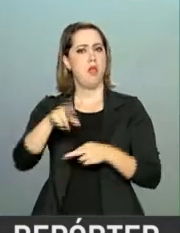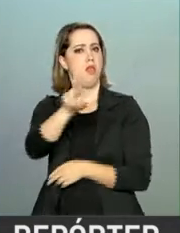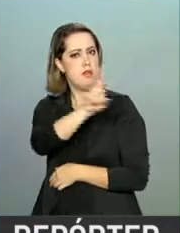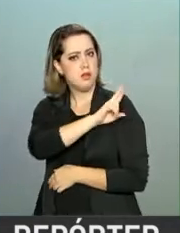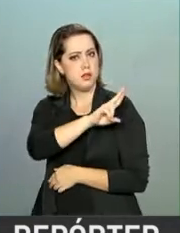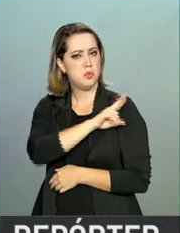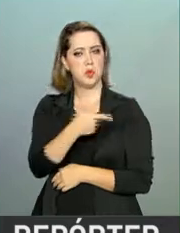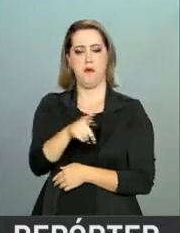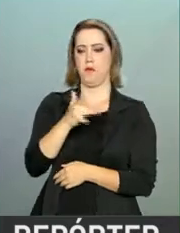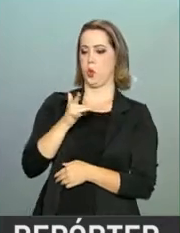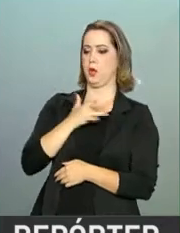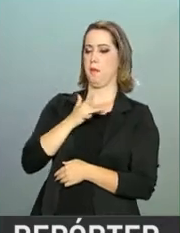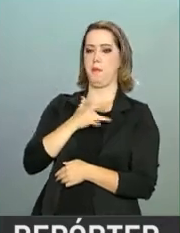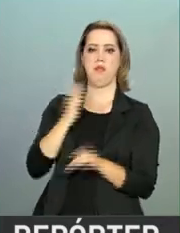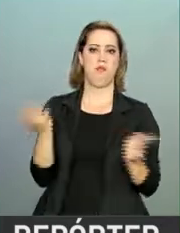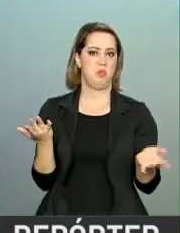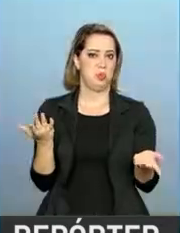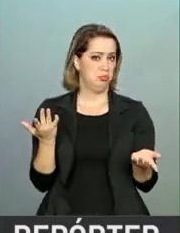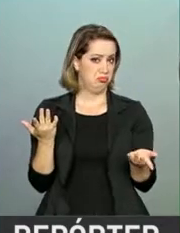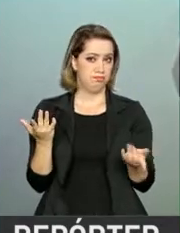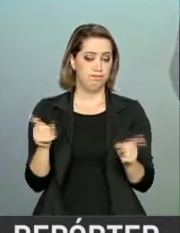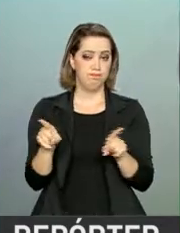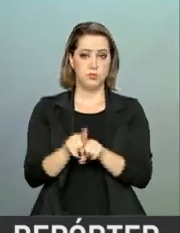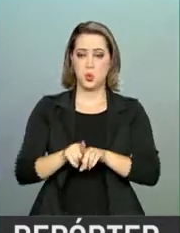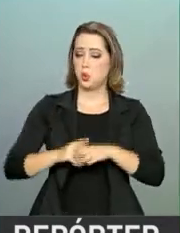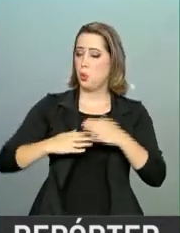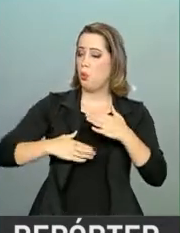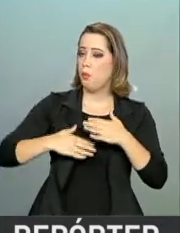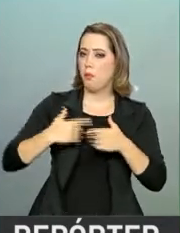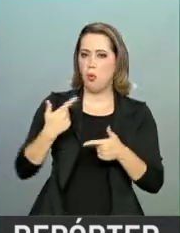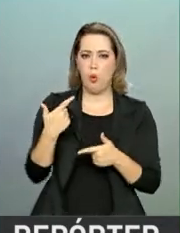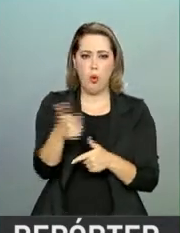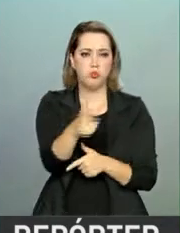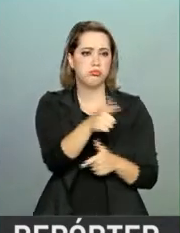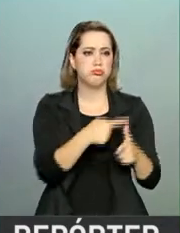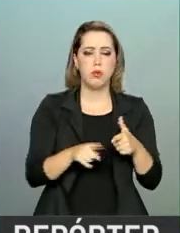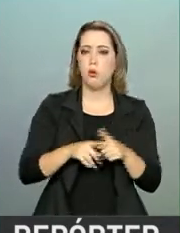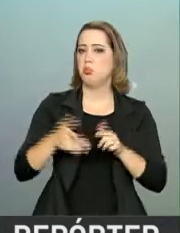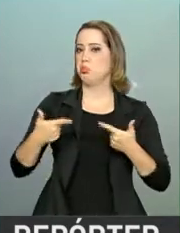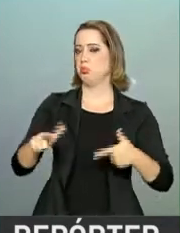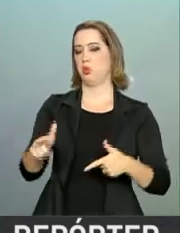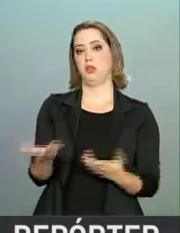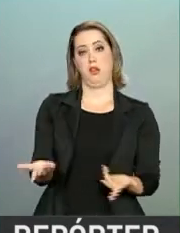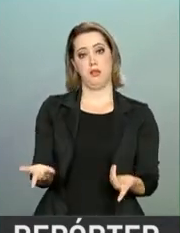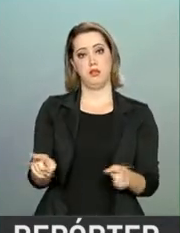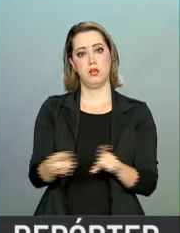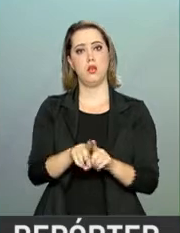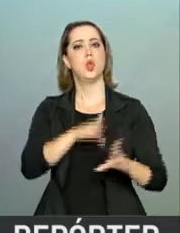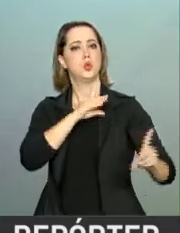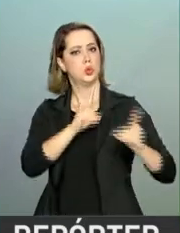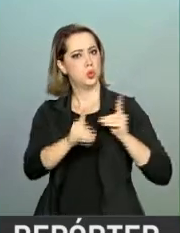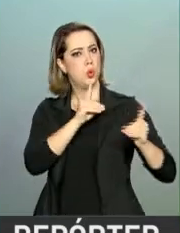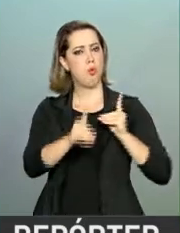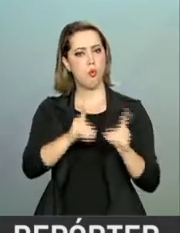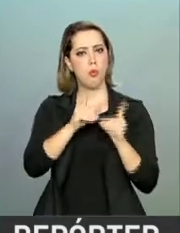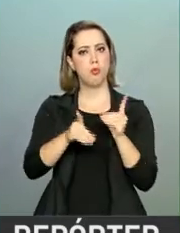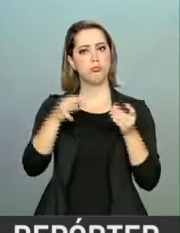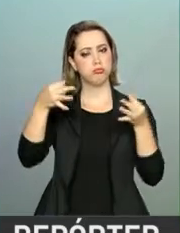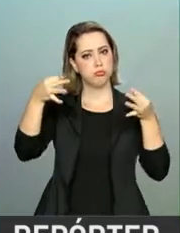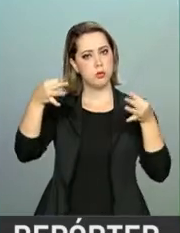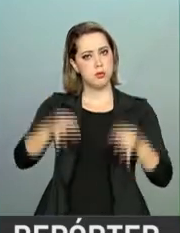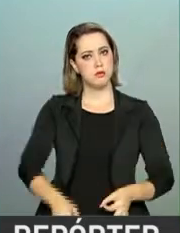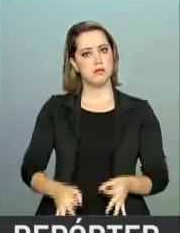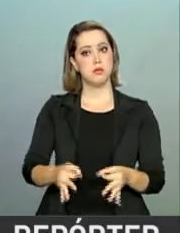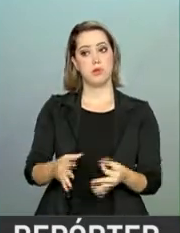medo não tem receio não tem qualquer dificuldade de fazer qualquer debate embate fora do